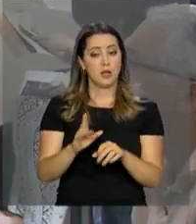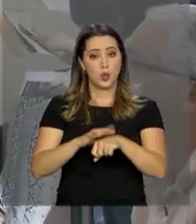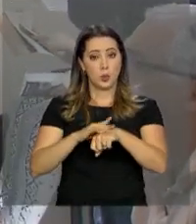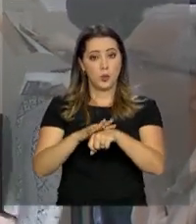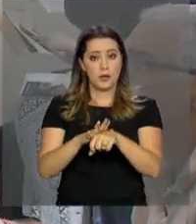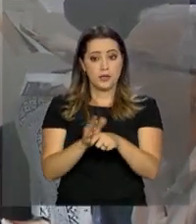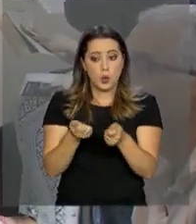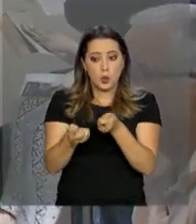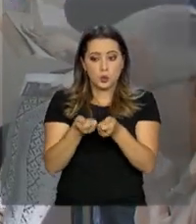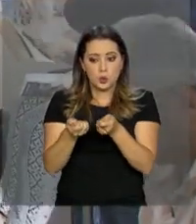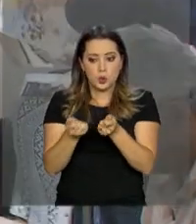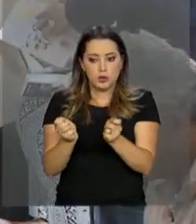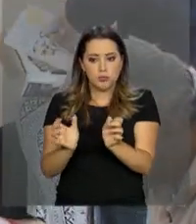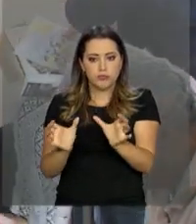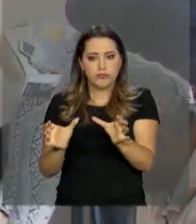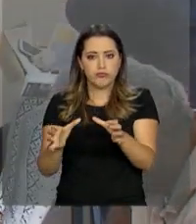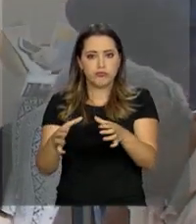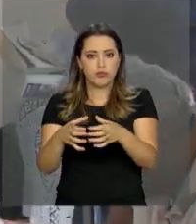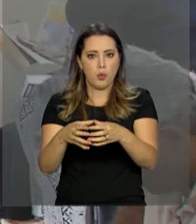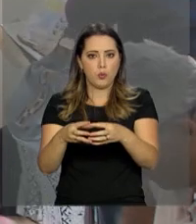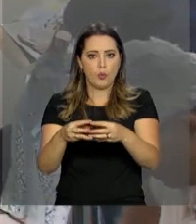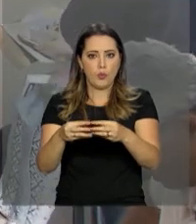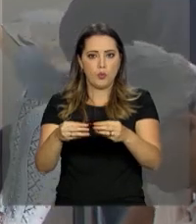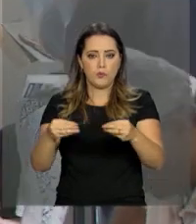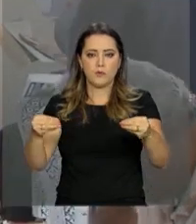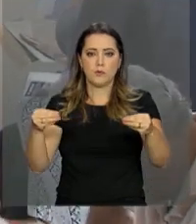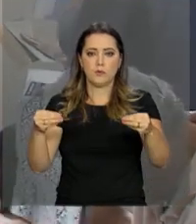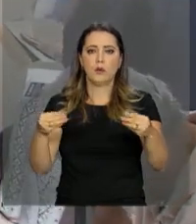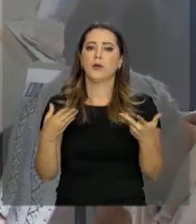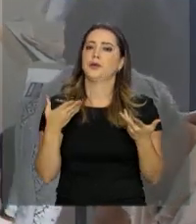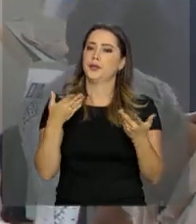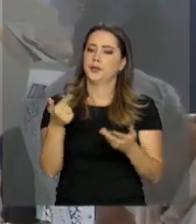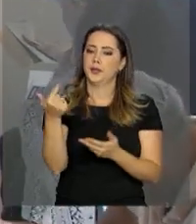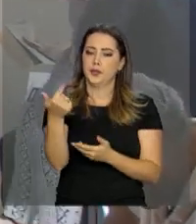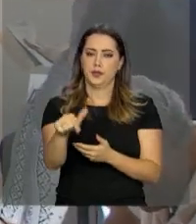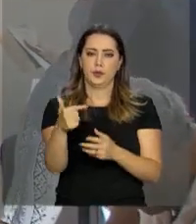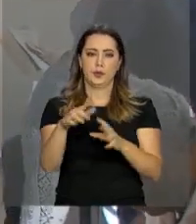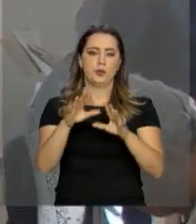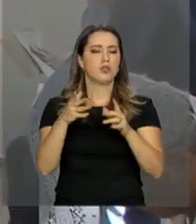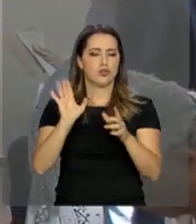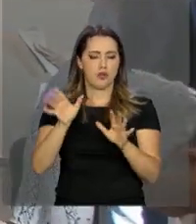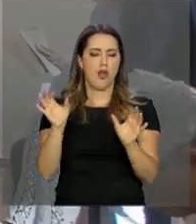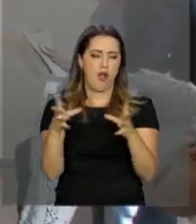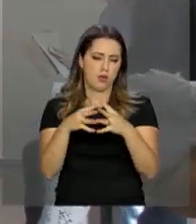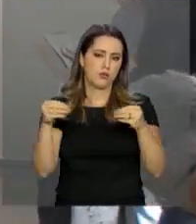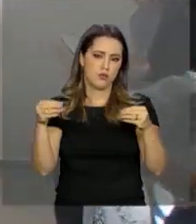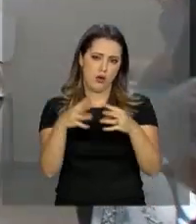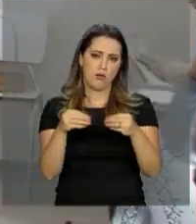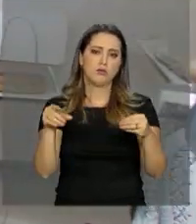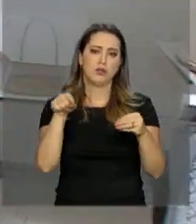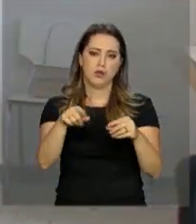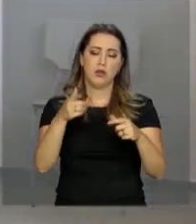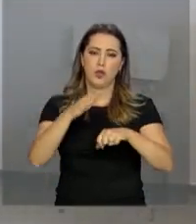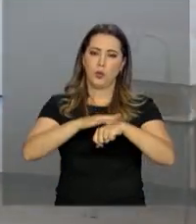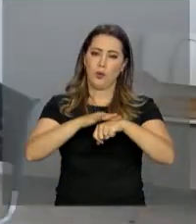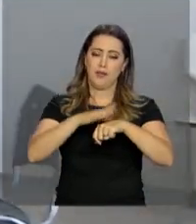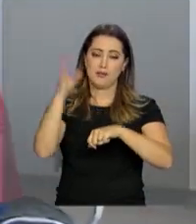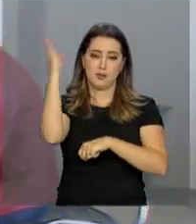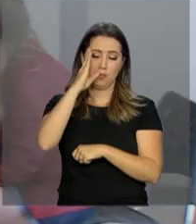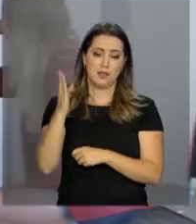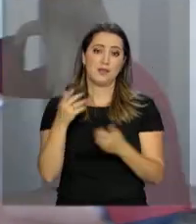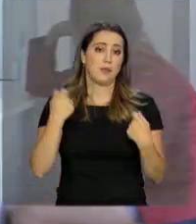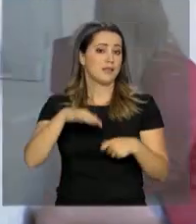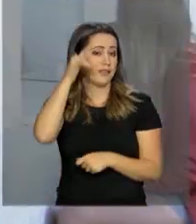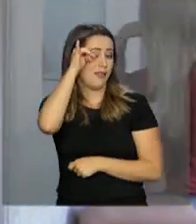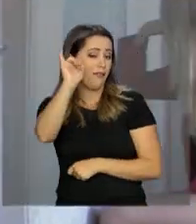e manter o título da organização panamericana da saúde que certifica a eliminação da circulação do vírus no brasil a prevenção